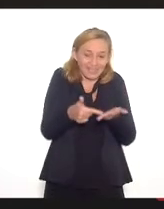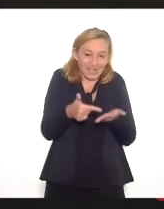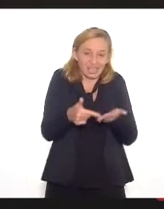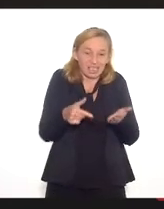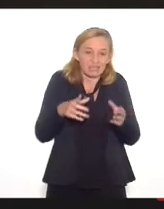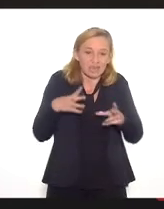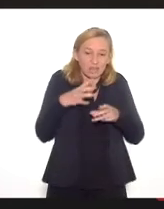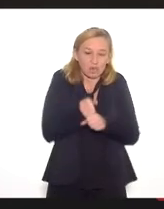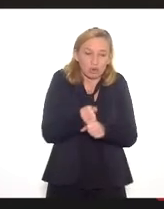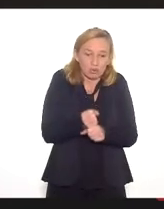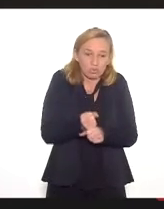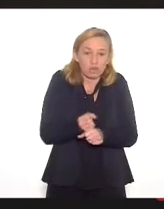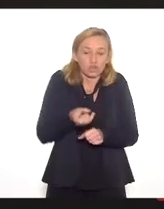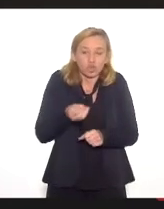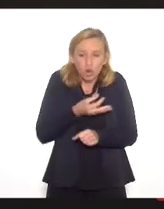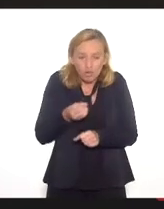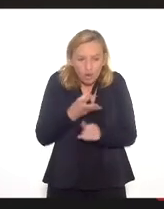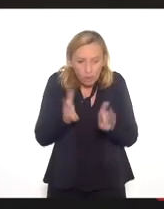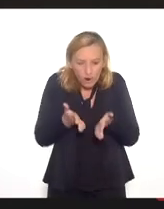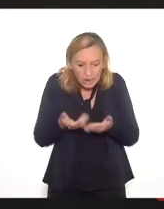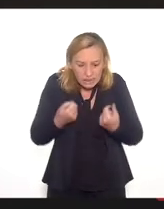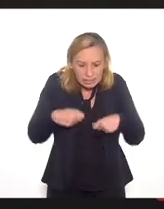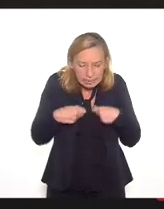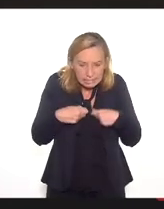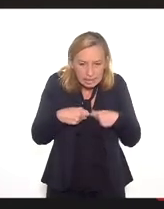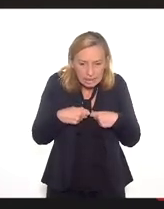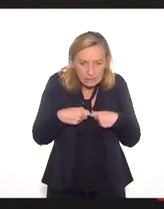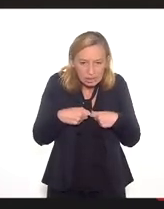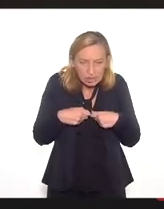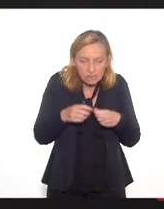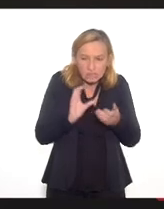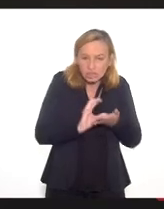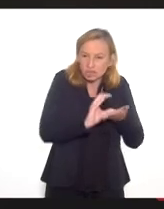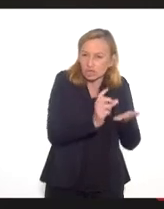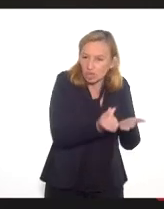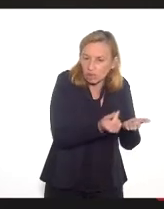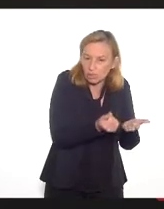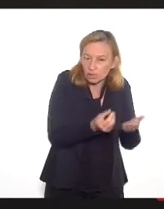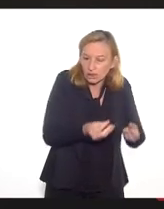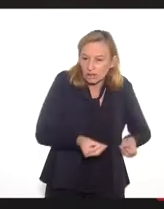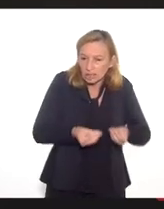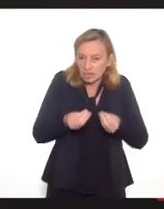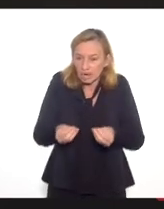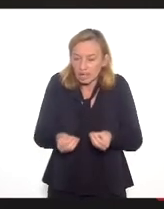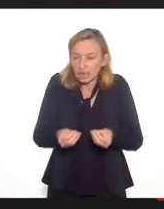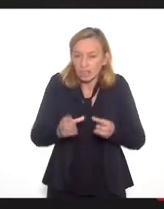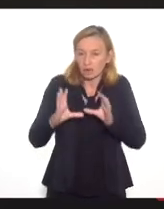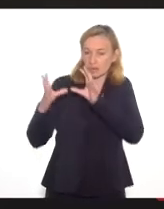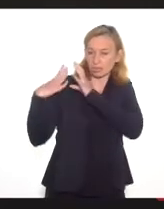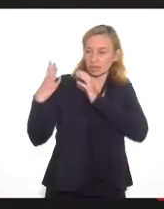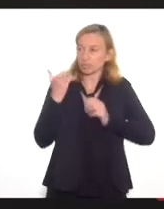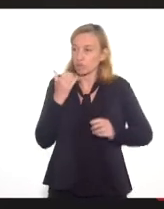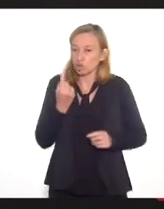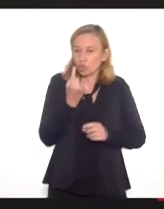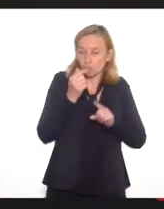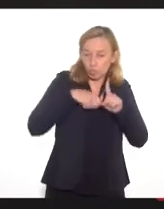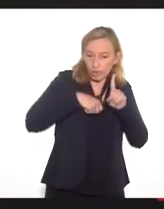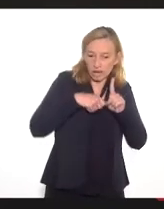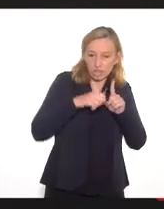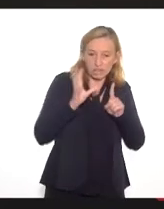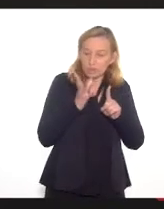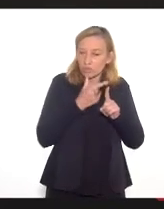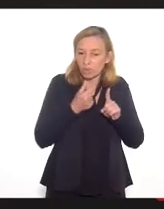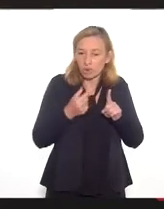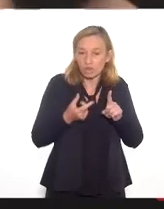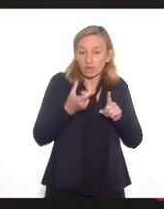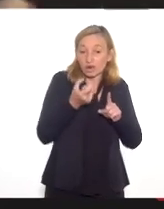conta recentemente a necessidade de recursos para conseguir entregar uma cesta básica que dure um mês para uma família só para as